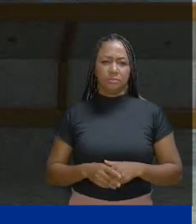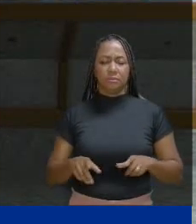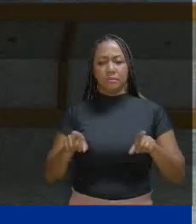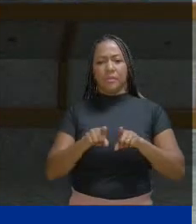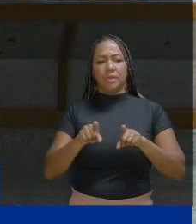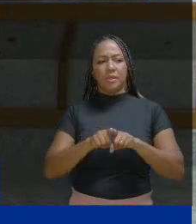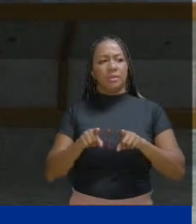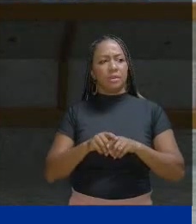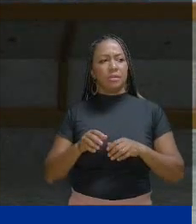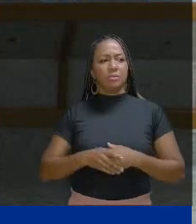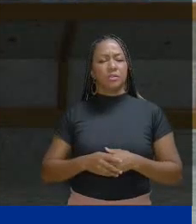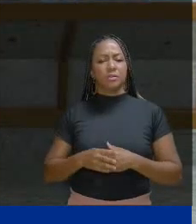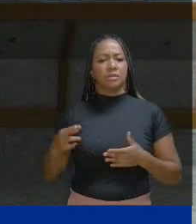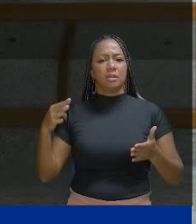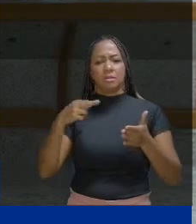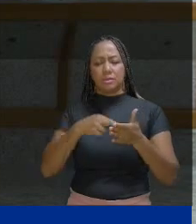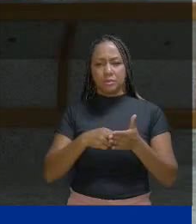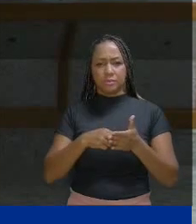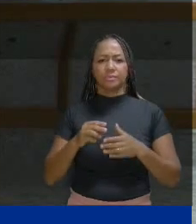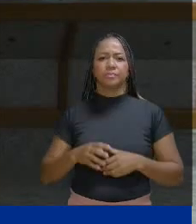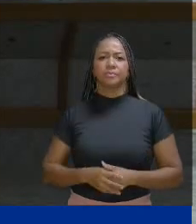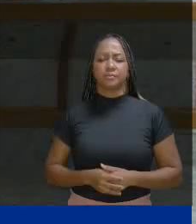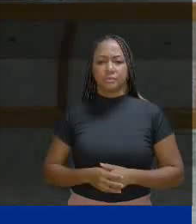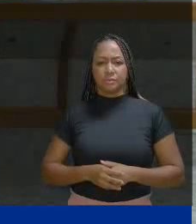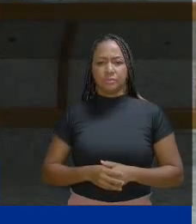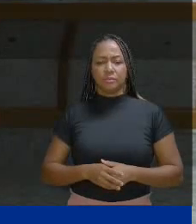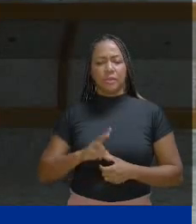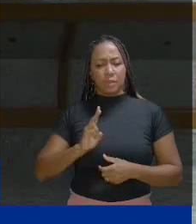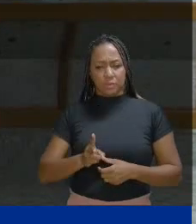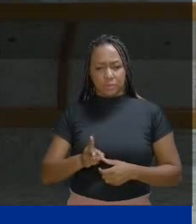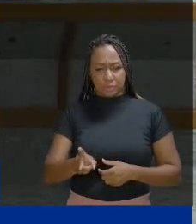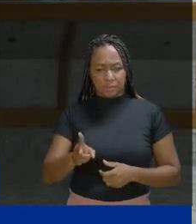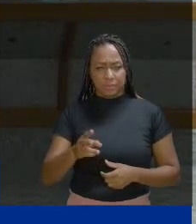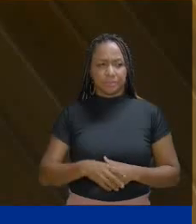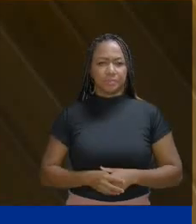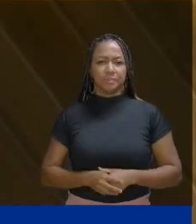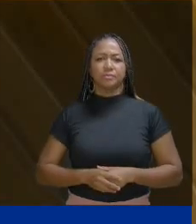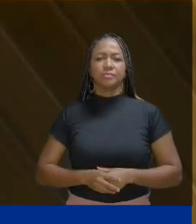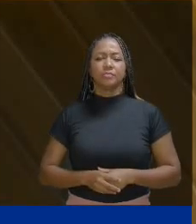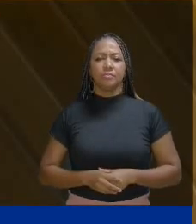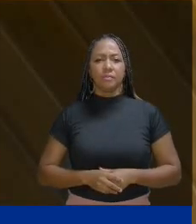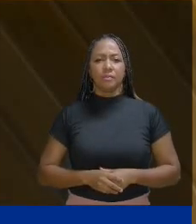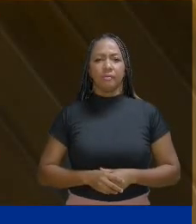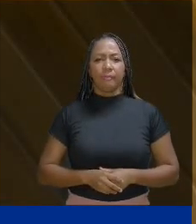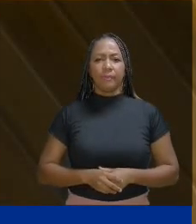Eu também acompanho, Lúcio Relator. Pode prosseguir, excelência.